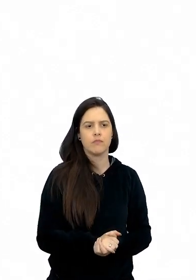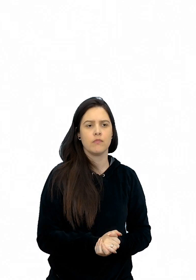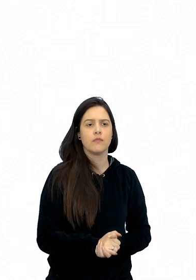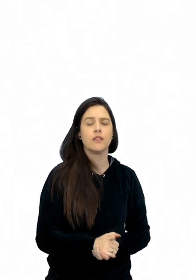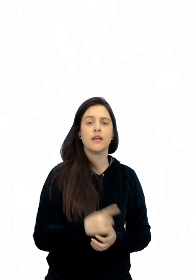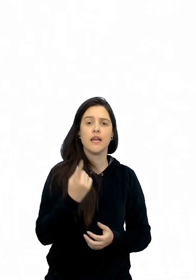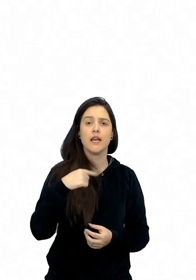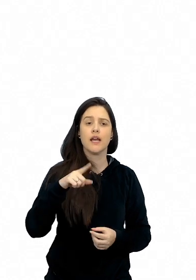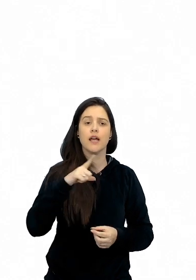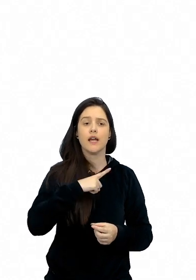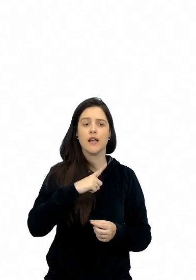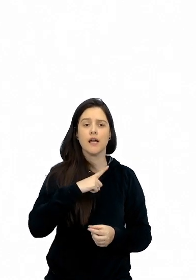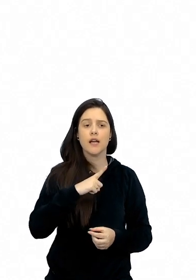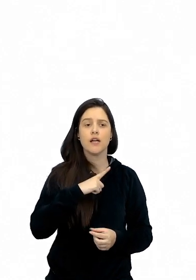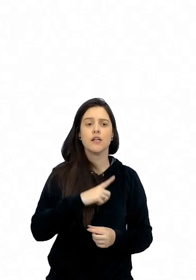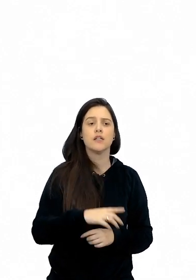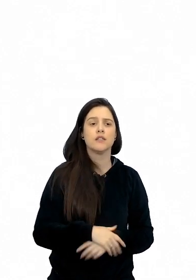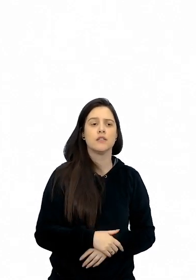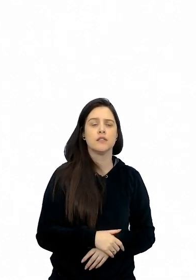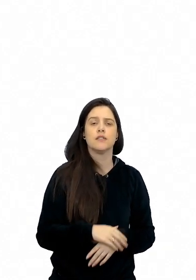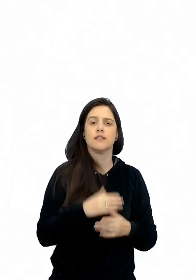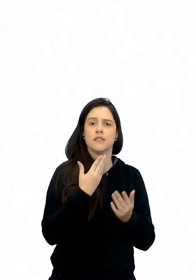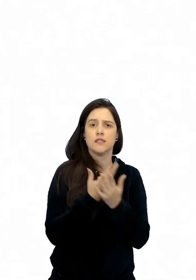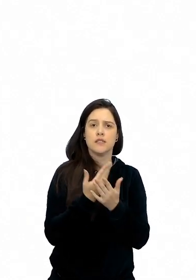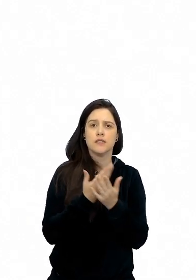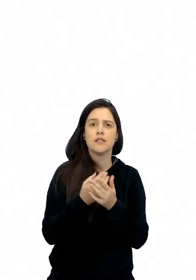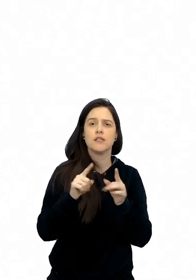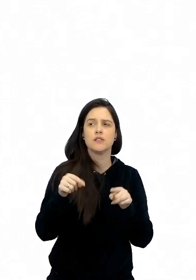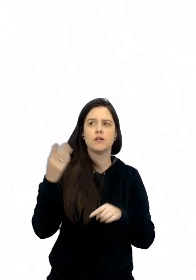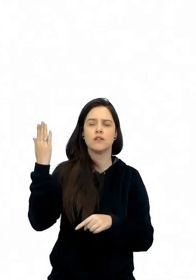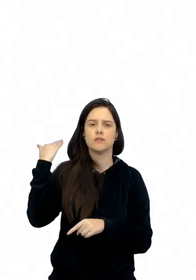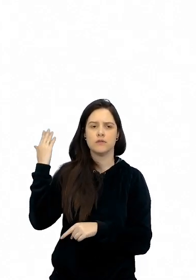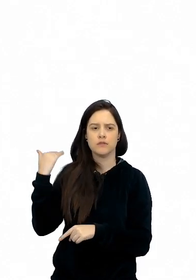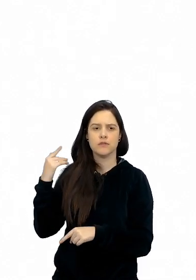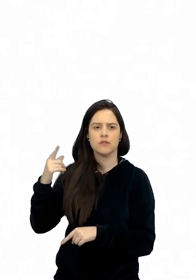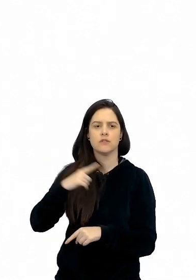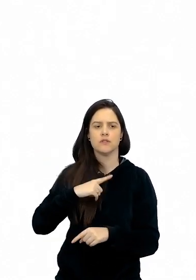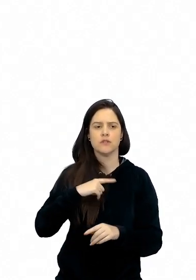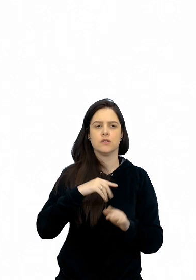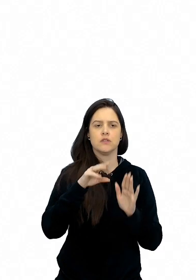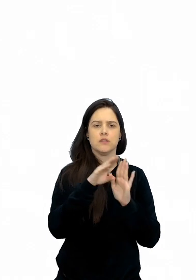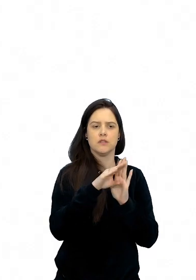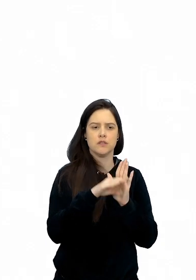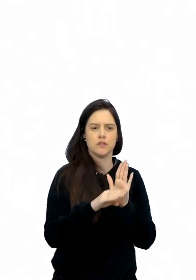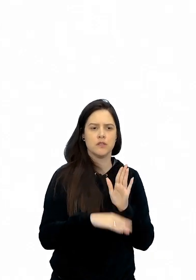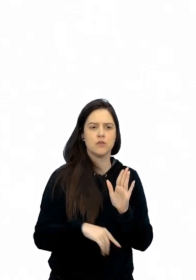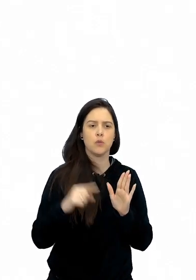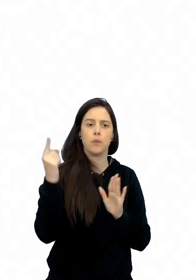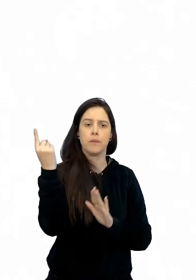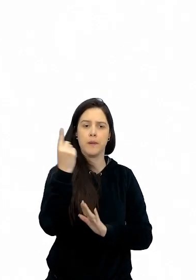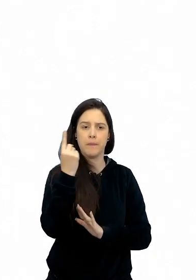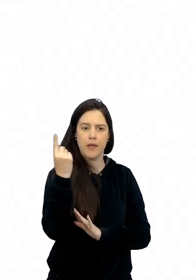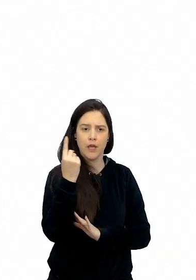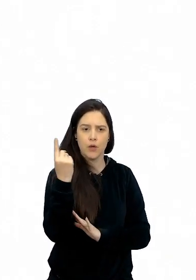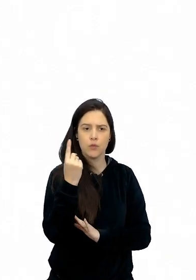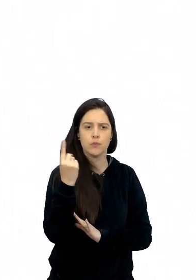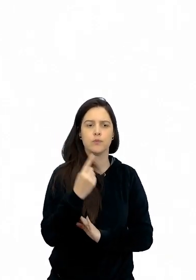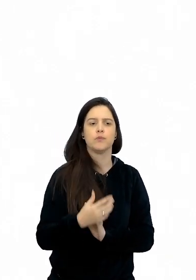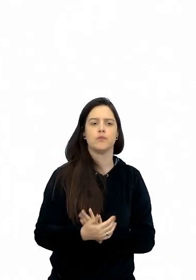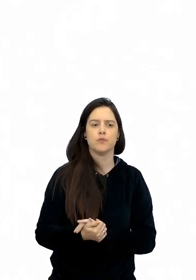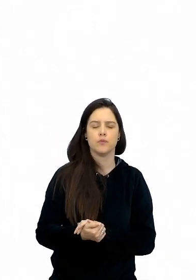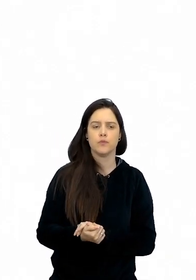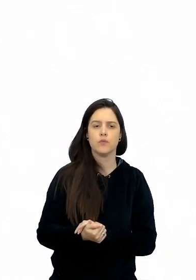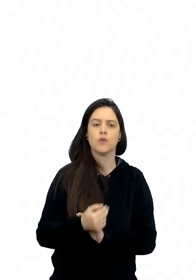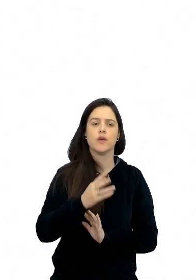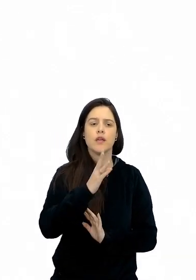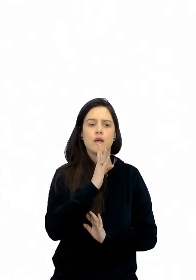Então, a gente tem ali, né, lá nas aulas 1 e 2, ângulo e movimento. Então, a gente tem ali, primeiro, né, reconhecer o